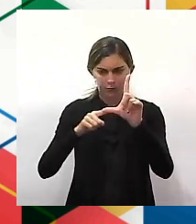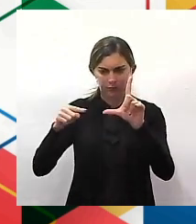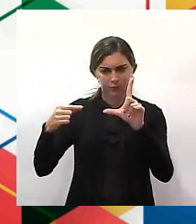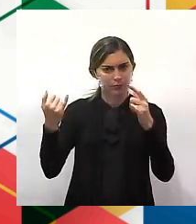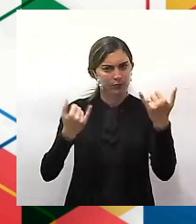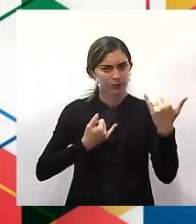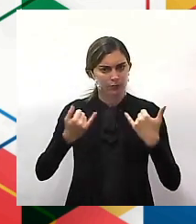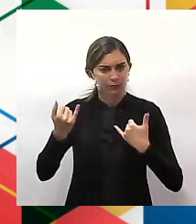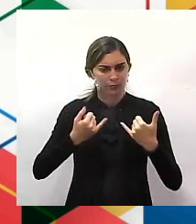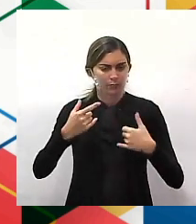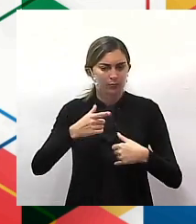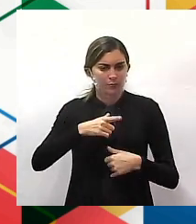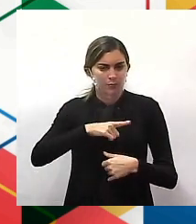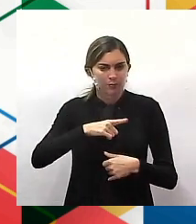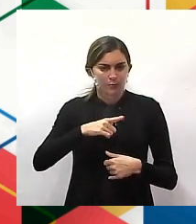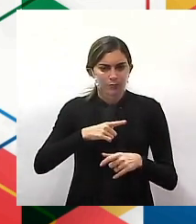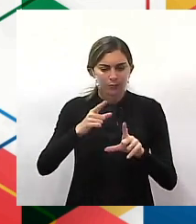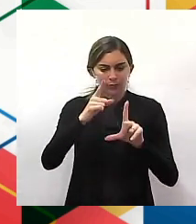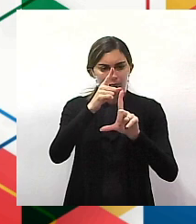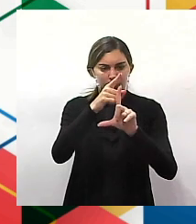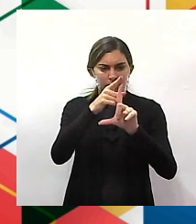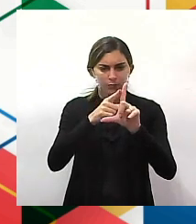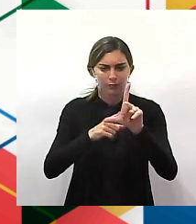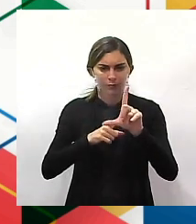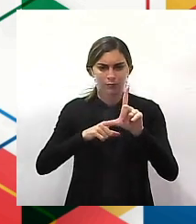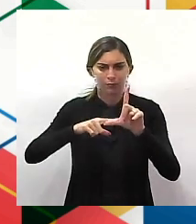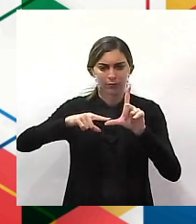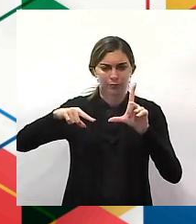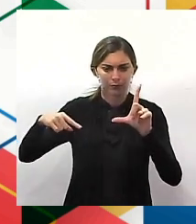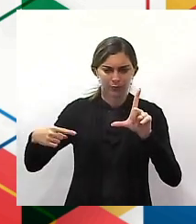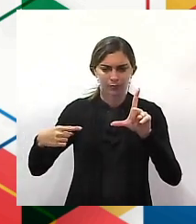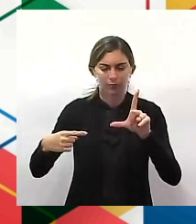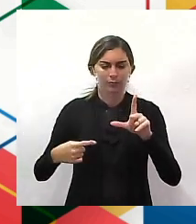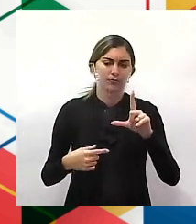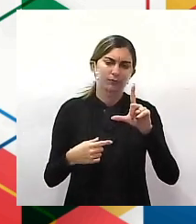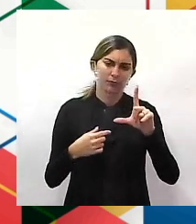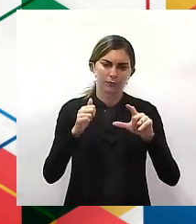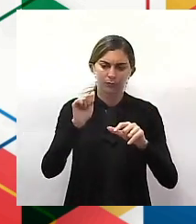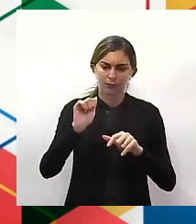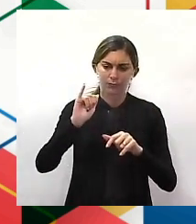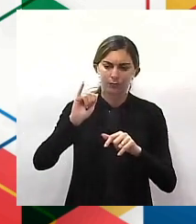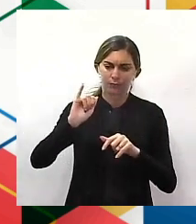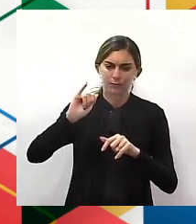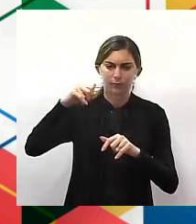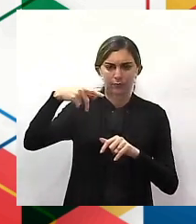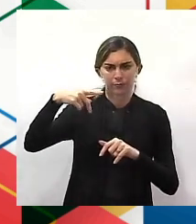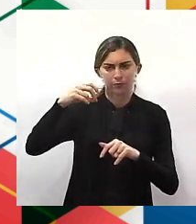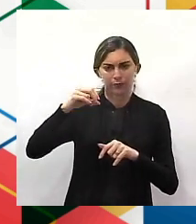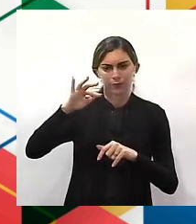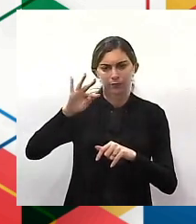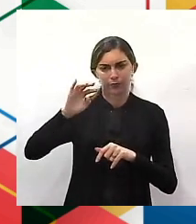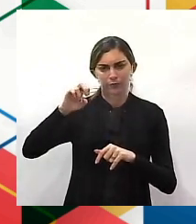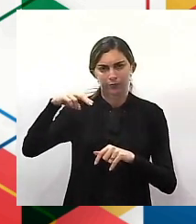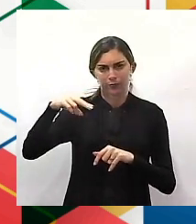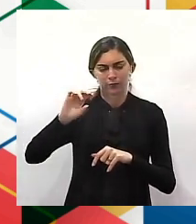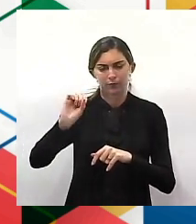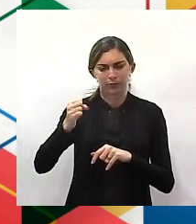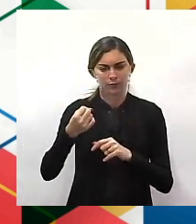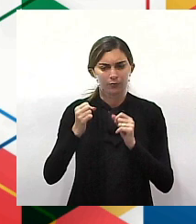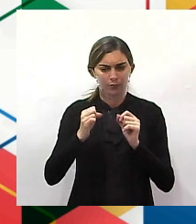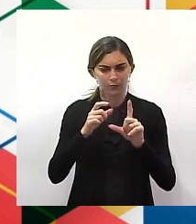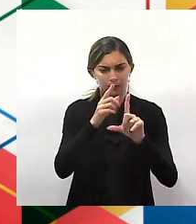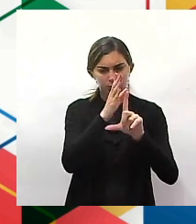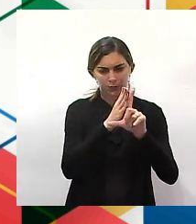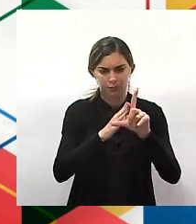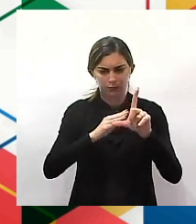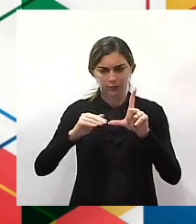informações, eu tenho os catetos do triângulo. A hipotenusa vai ser exatamente a distância do ponto